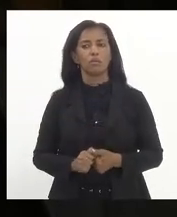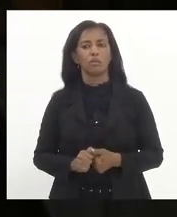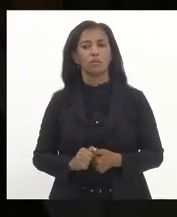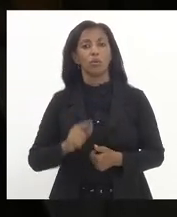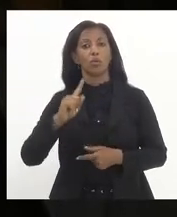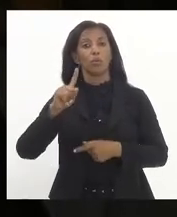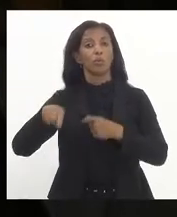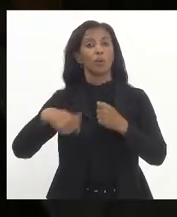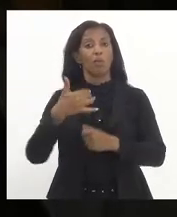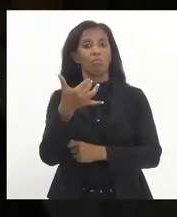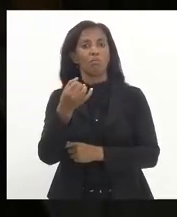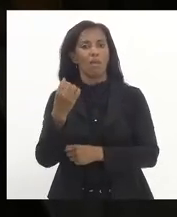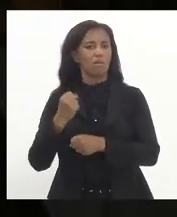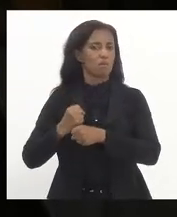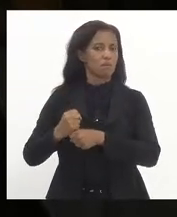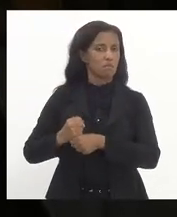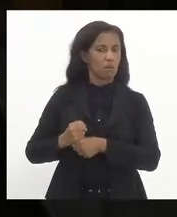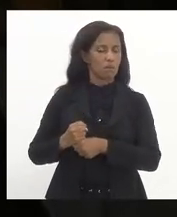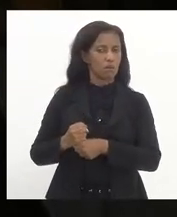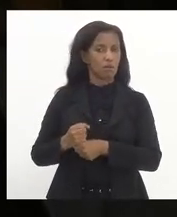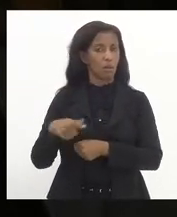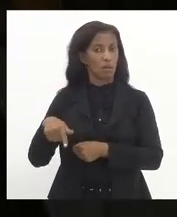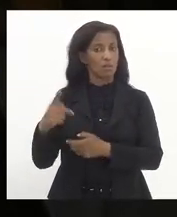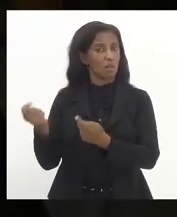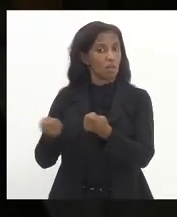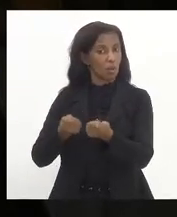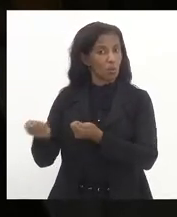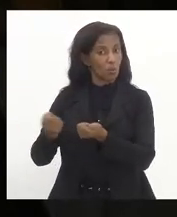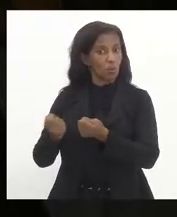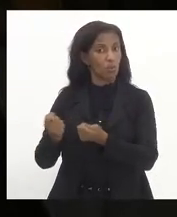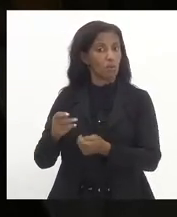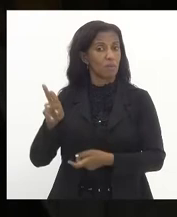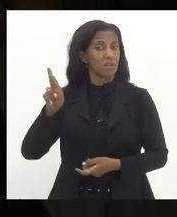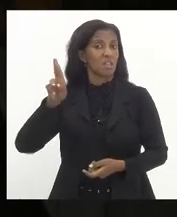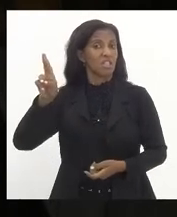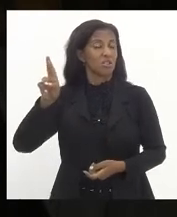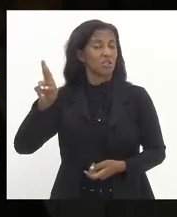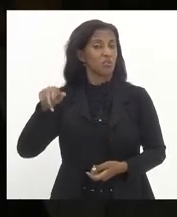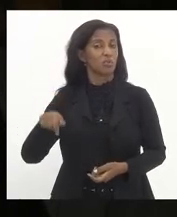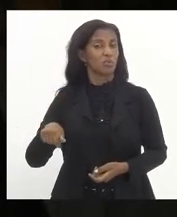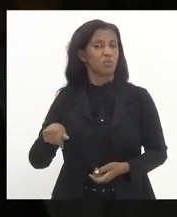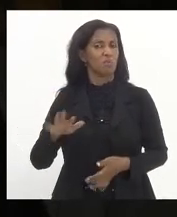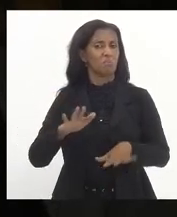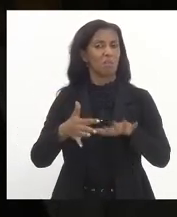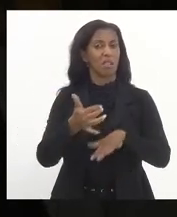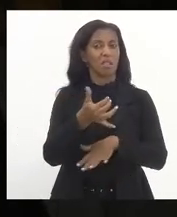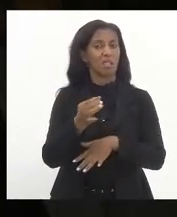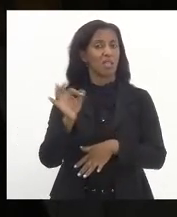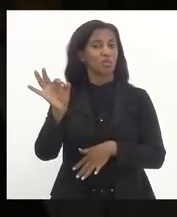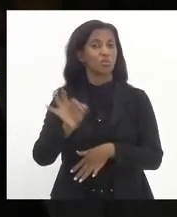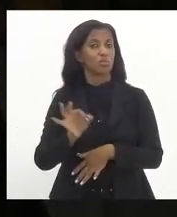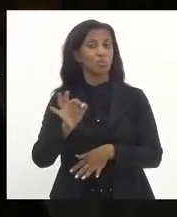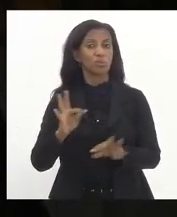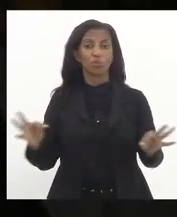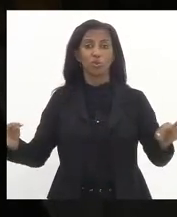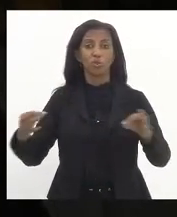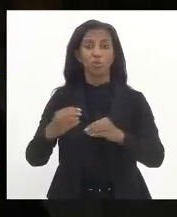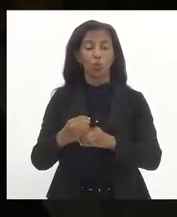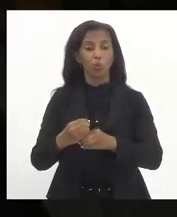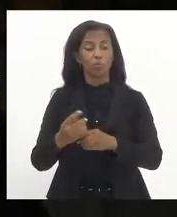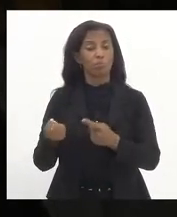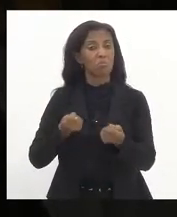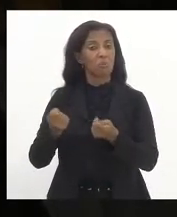década essa economia vai responder por perto de 10% de toda a economia